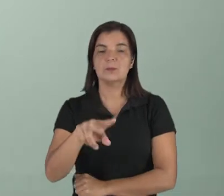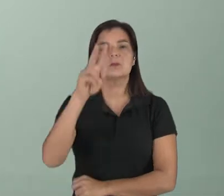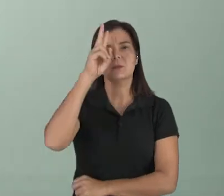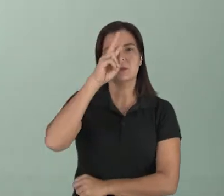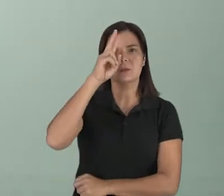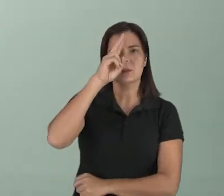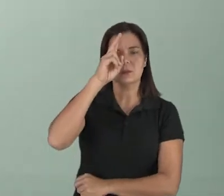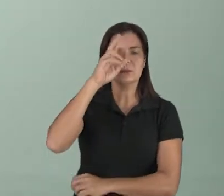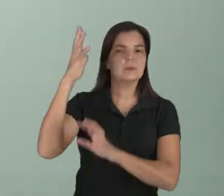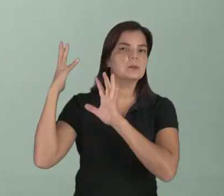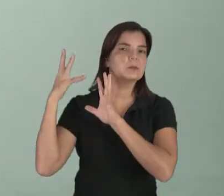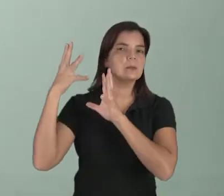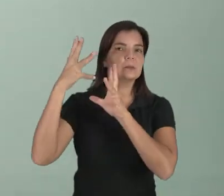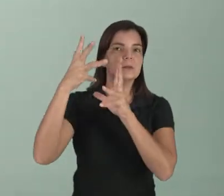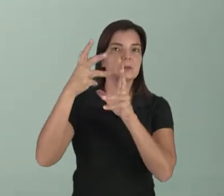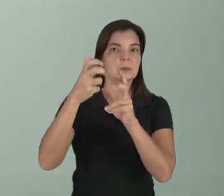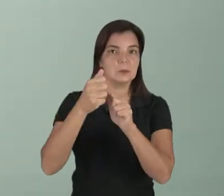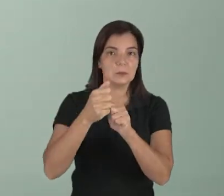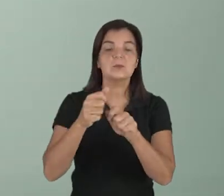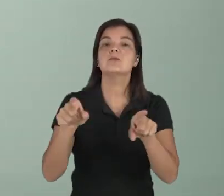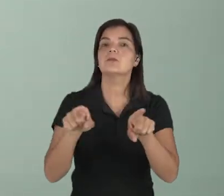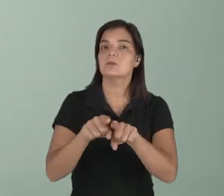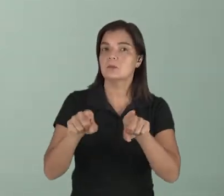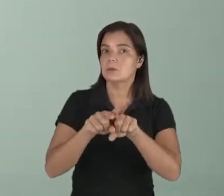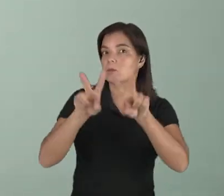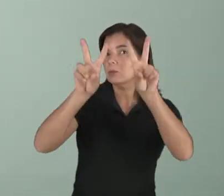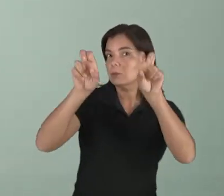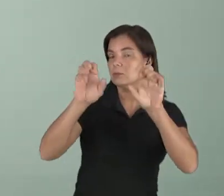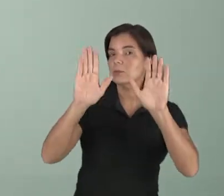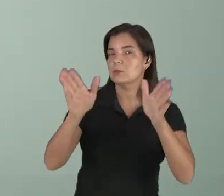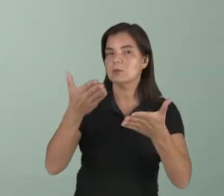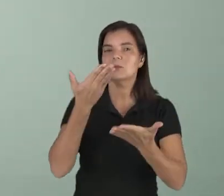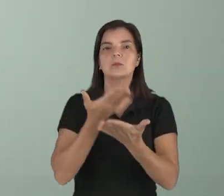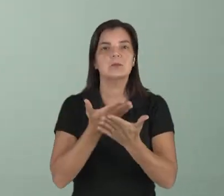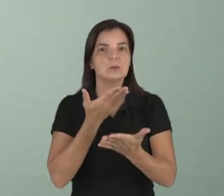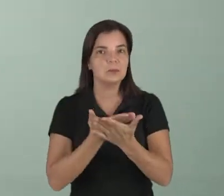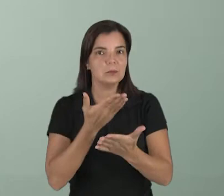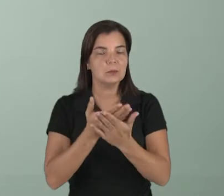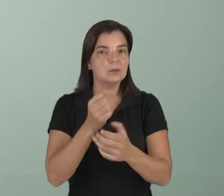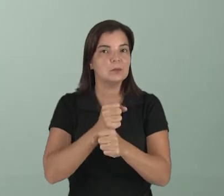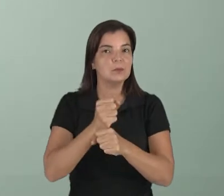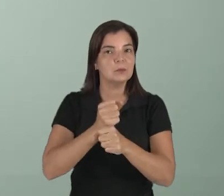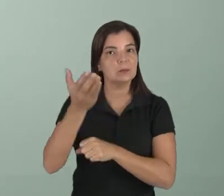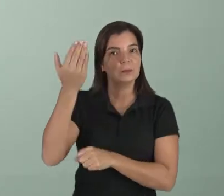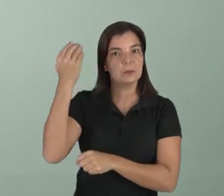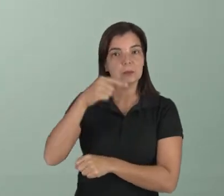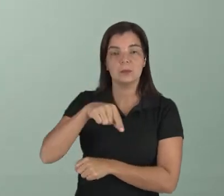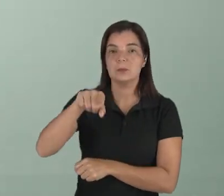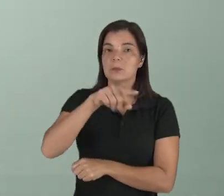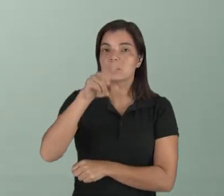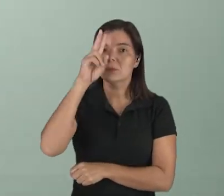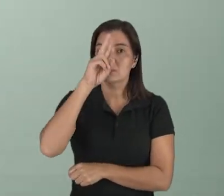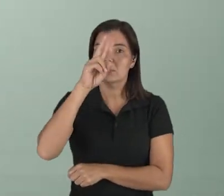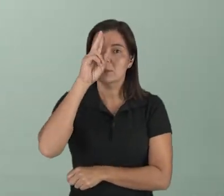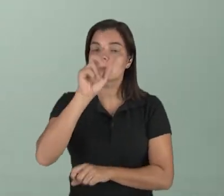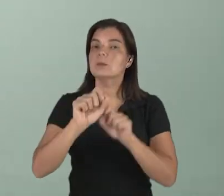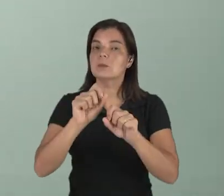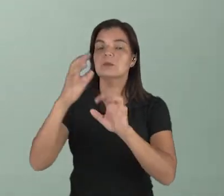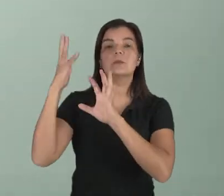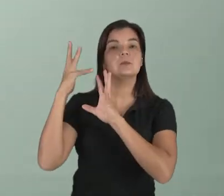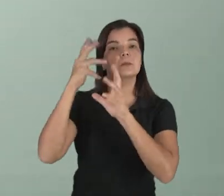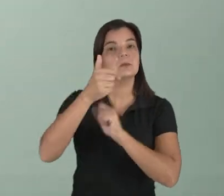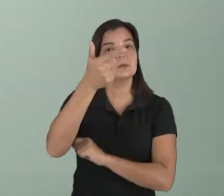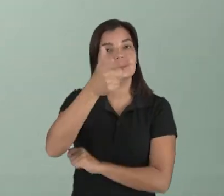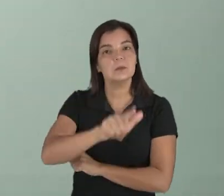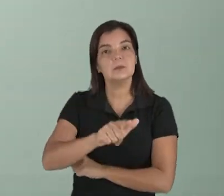está dando aquela recapitulada de alguns temas que a gente já debateu no ano passado, que é para vocês lembrarem, né,